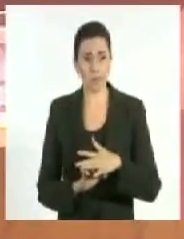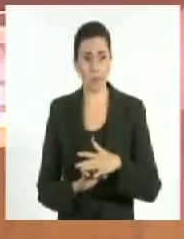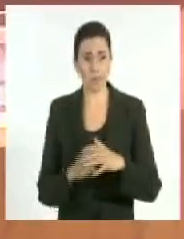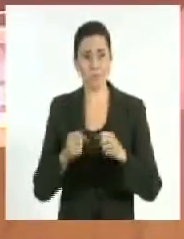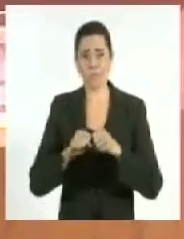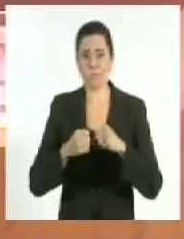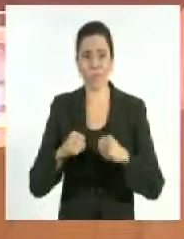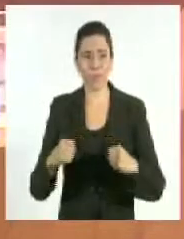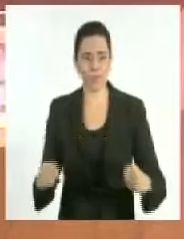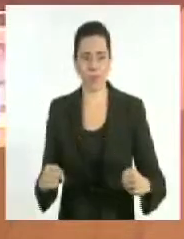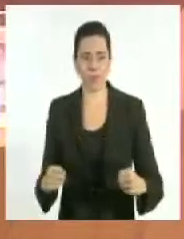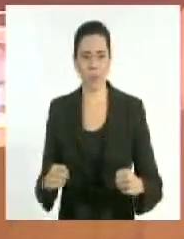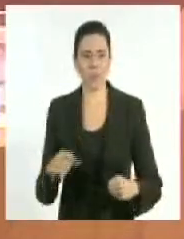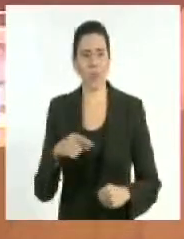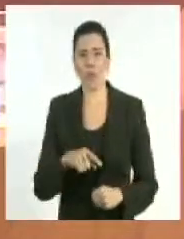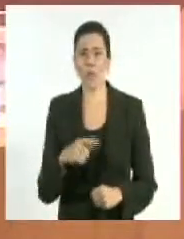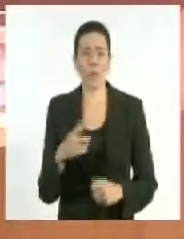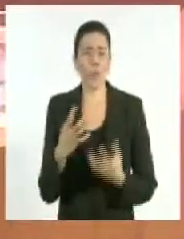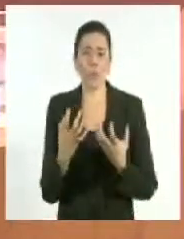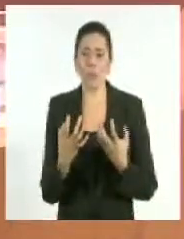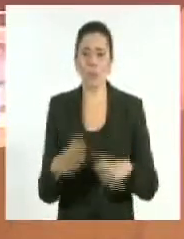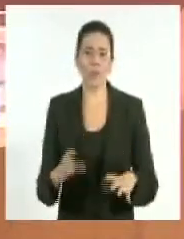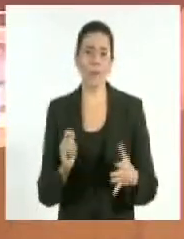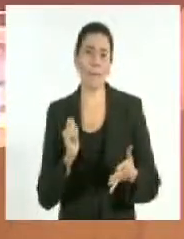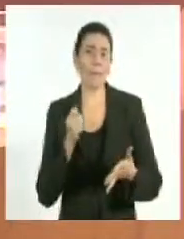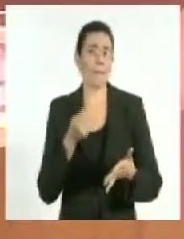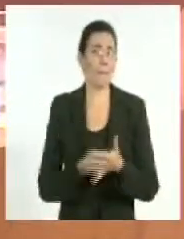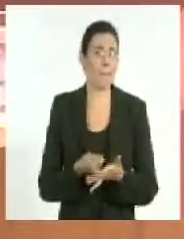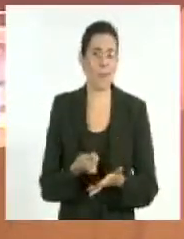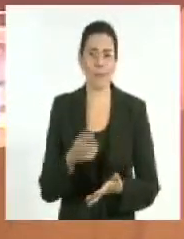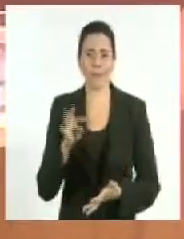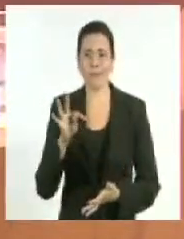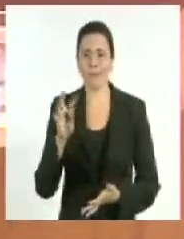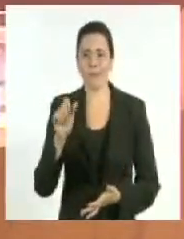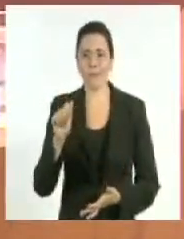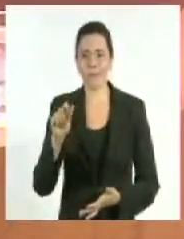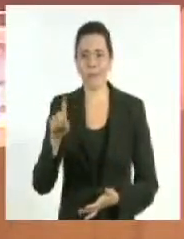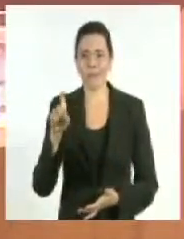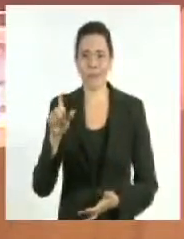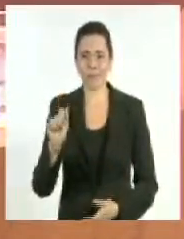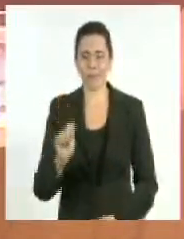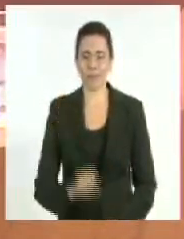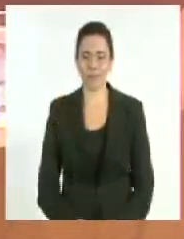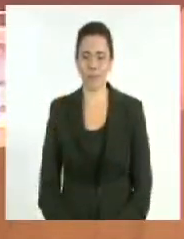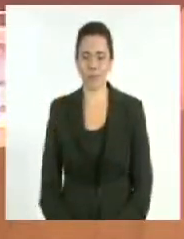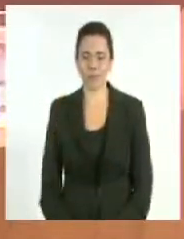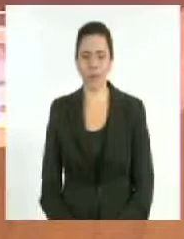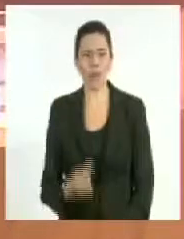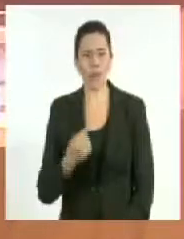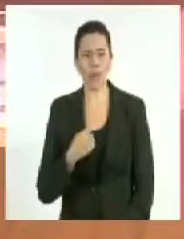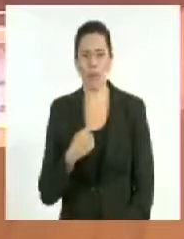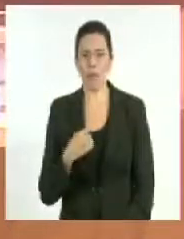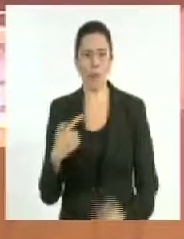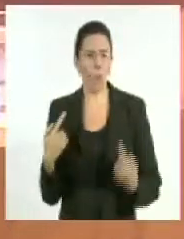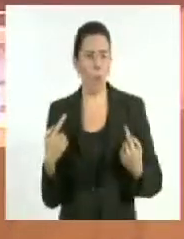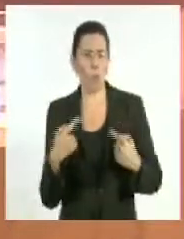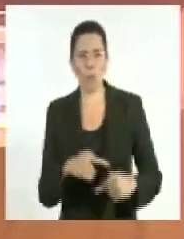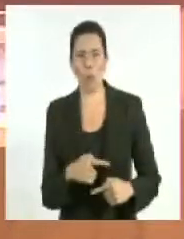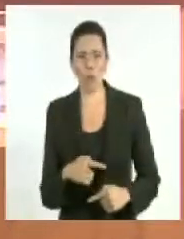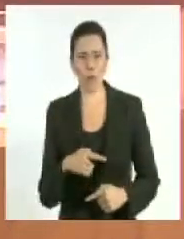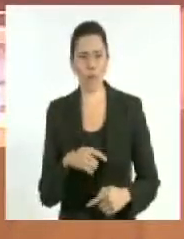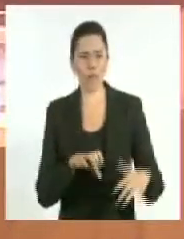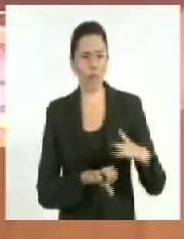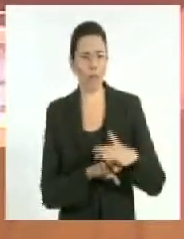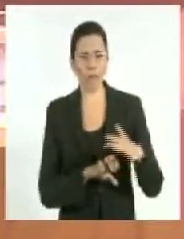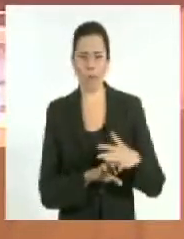quer pagar mais taxa. E eu não estou contra o trabalho que eles fazem, no sentido de que isso não aconteça. Então, eles